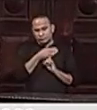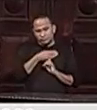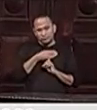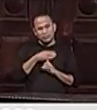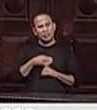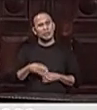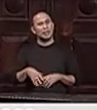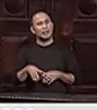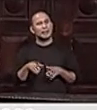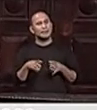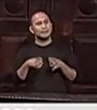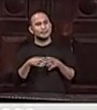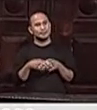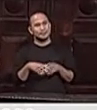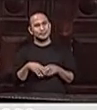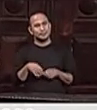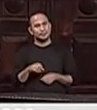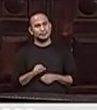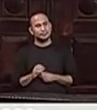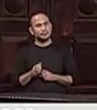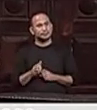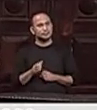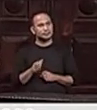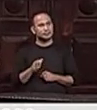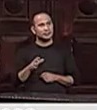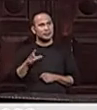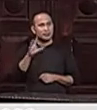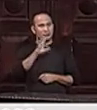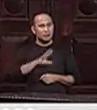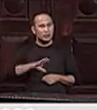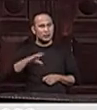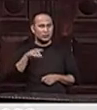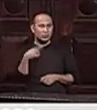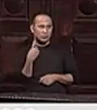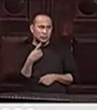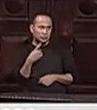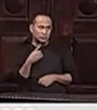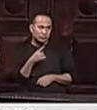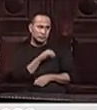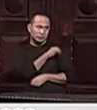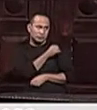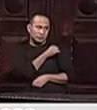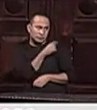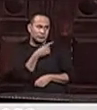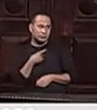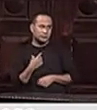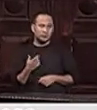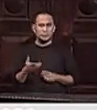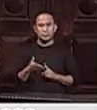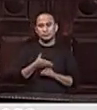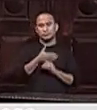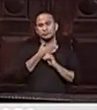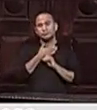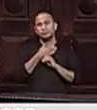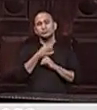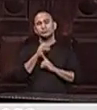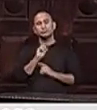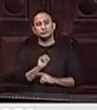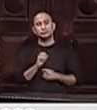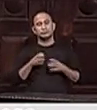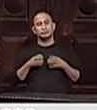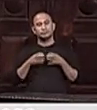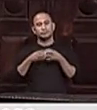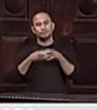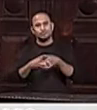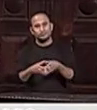Patrimônio Histórico Artístico Nacional, nós aqui, no Rio de Janeiro, que somos detentores e guardiões do maior conjunto